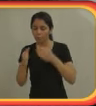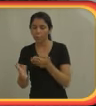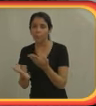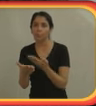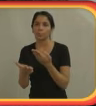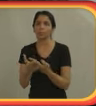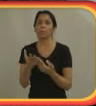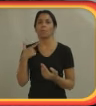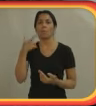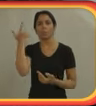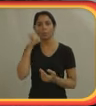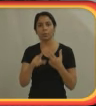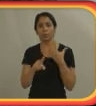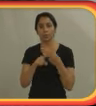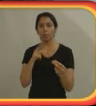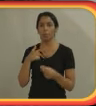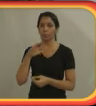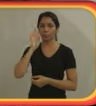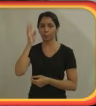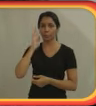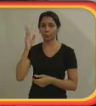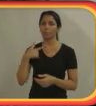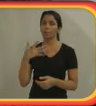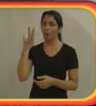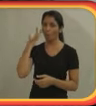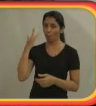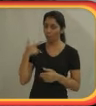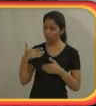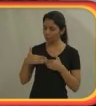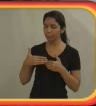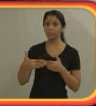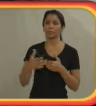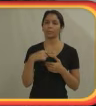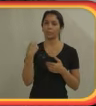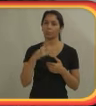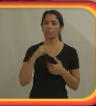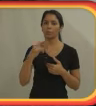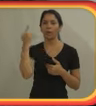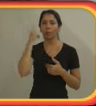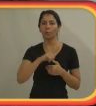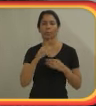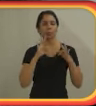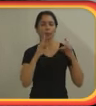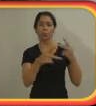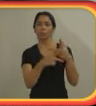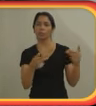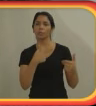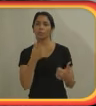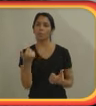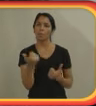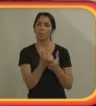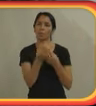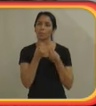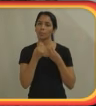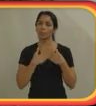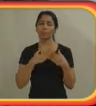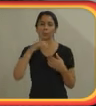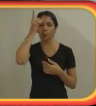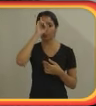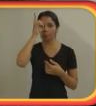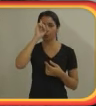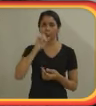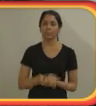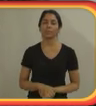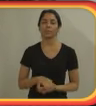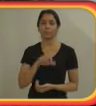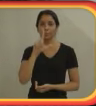várias coisas para eu poder estudar, para eu conquistar o meu sonho. Eu acho que daqui para frente a gente vai colher todos esses frutos do apoio que você dá para